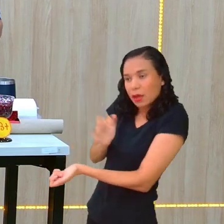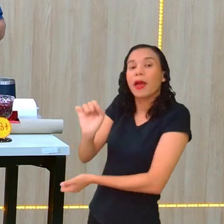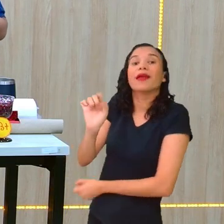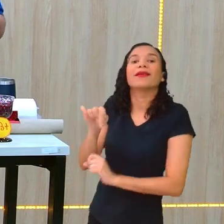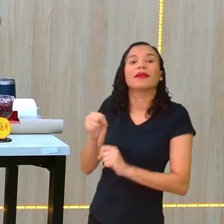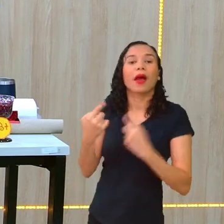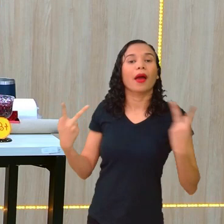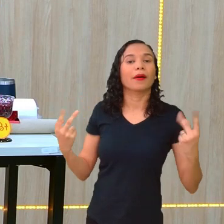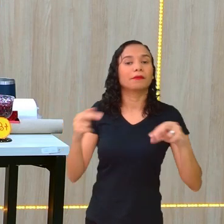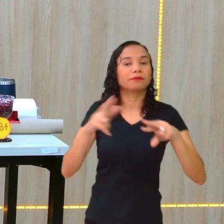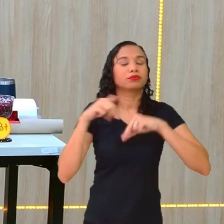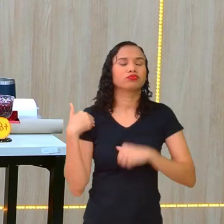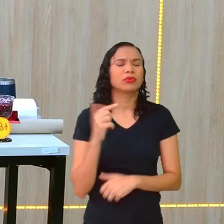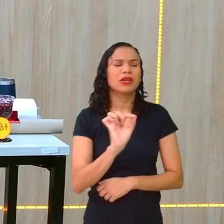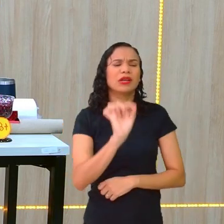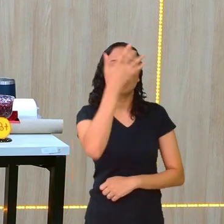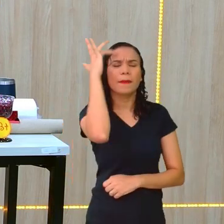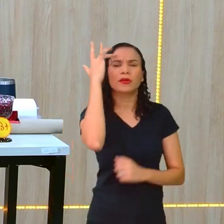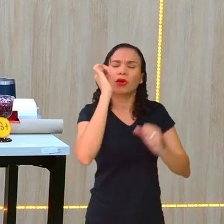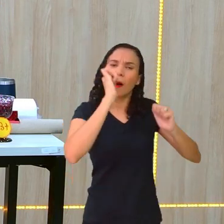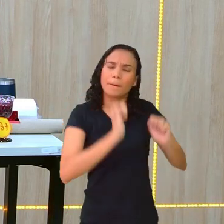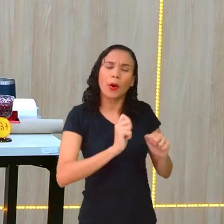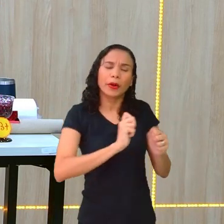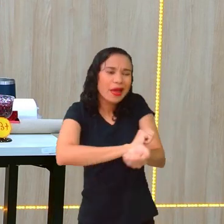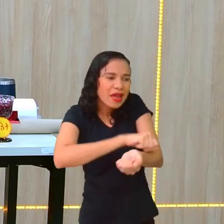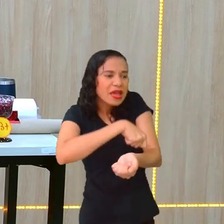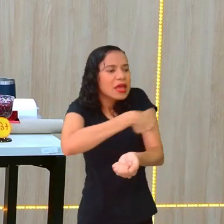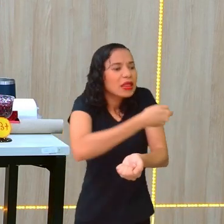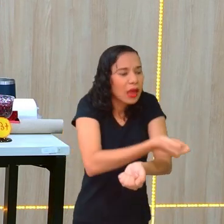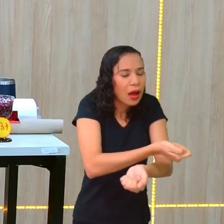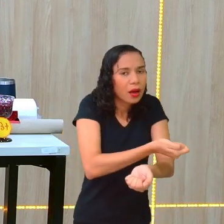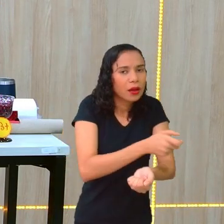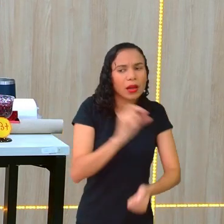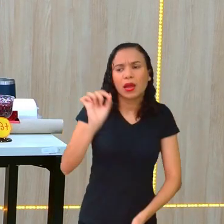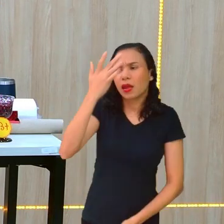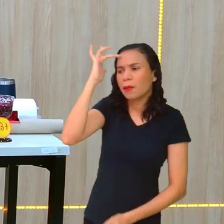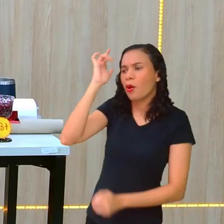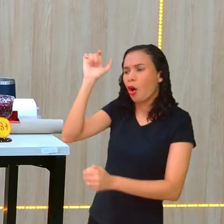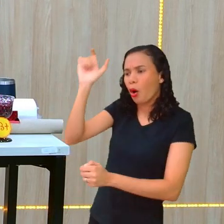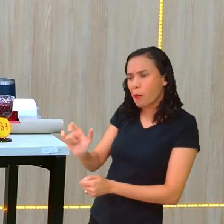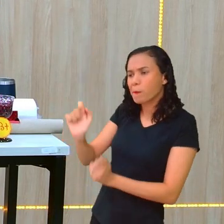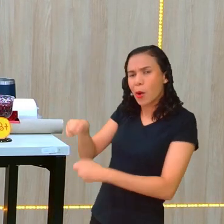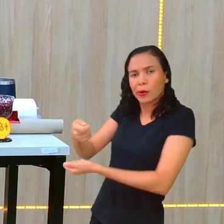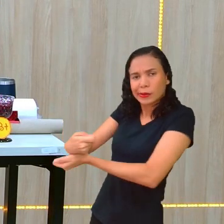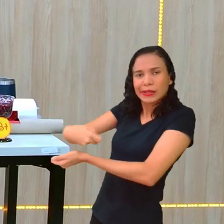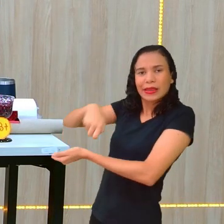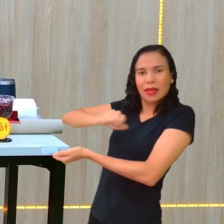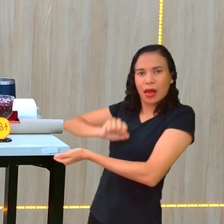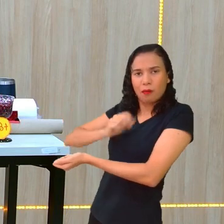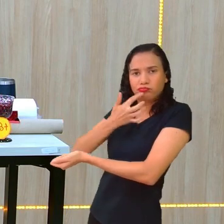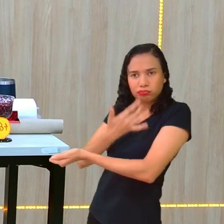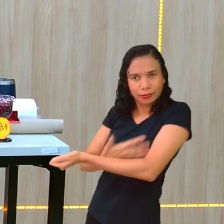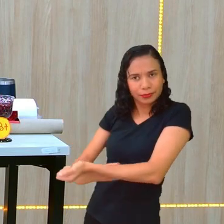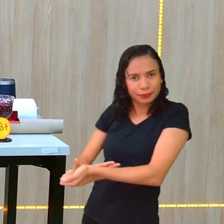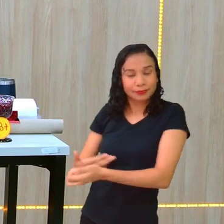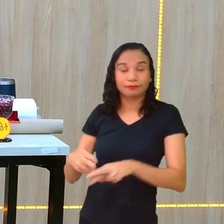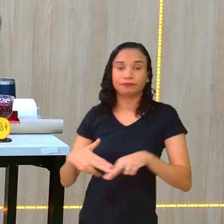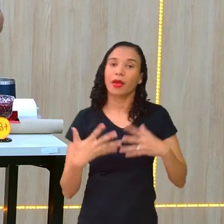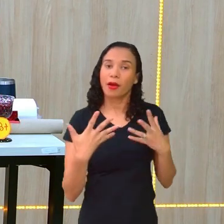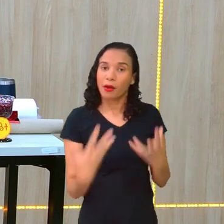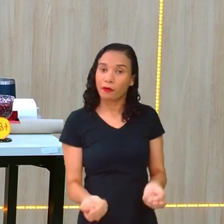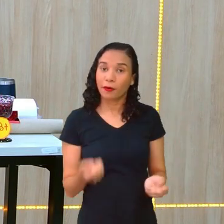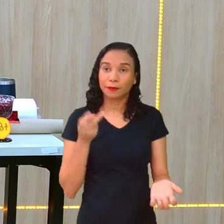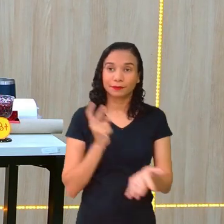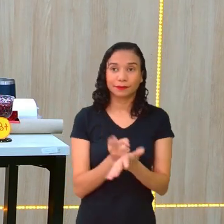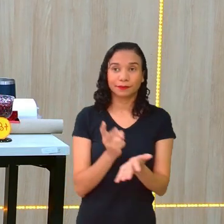vai saber a quem a gente pode doar e de quem a gente pode receber. Vejam que interessante. Mas vamos lá.